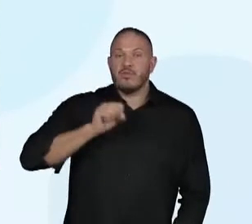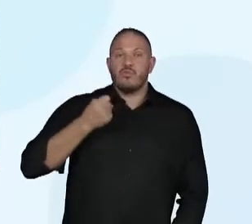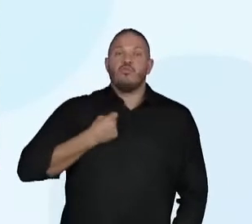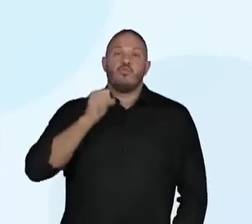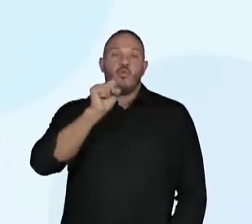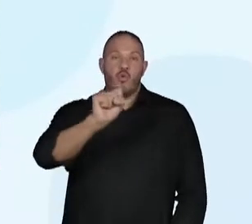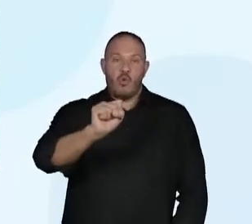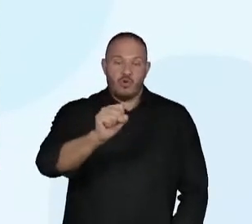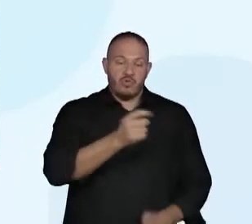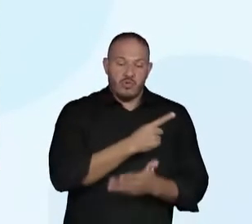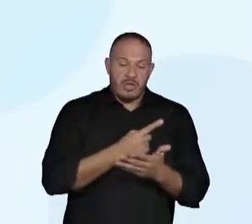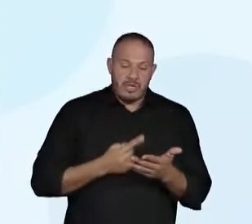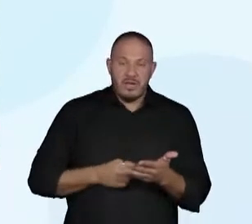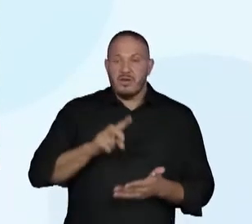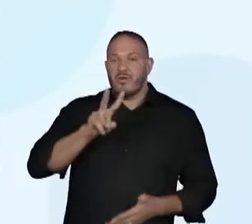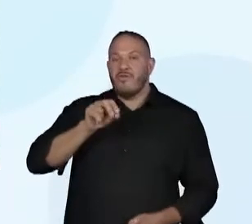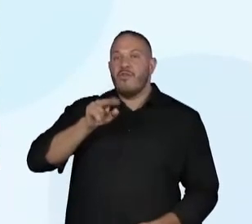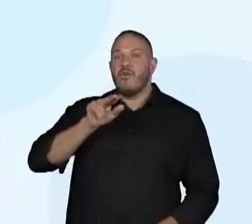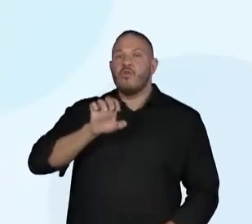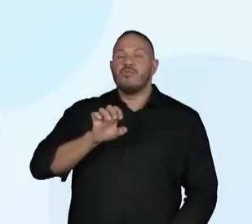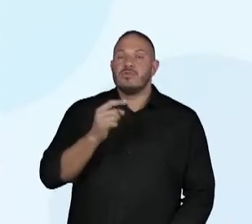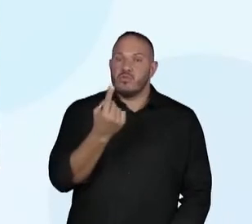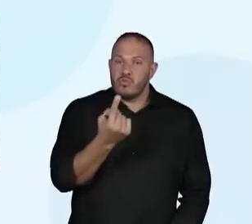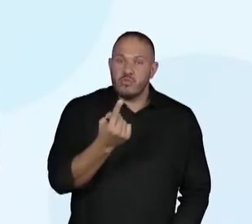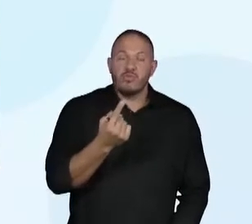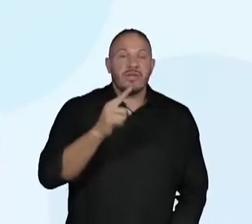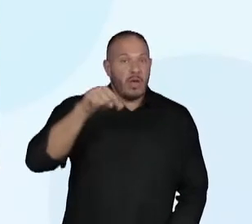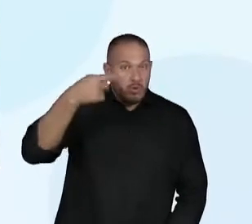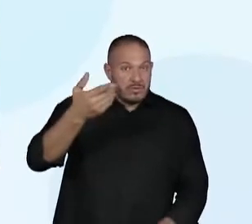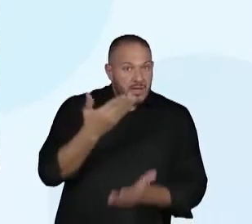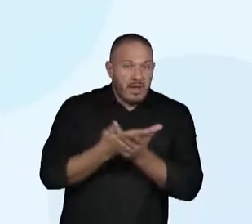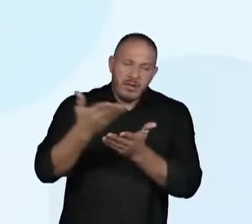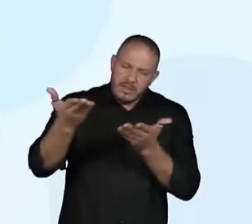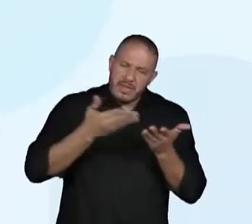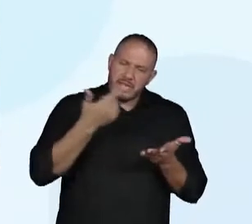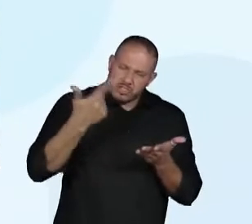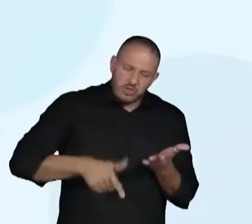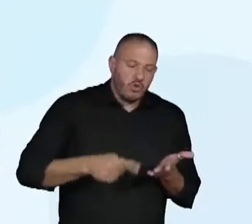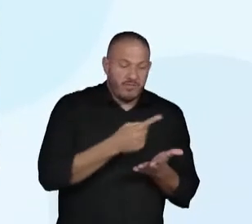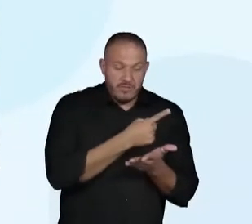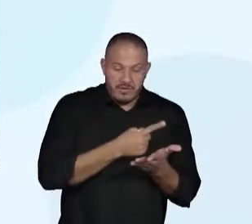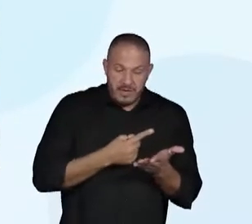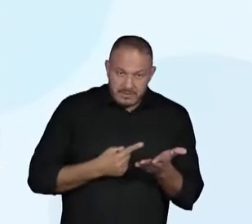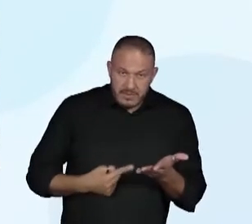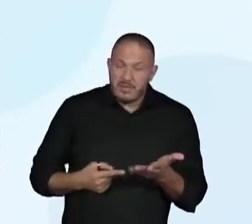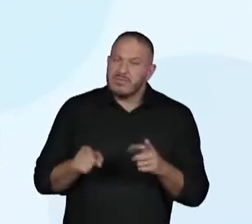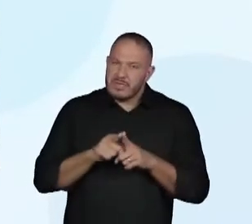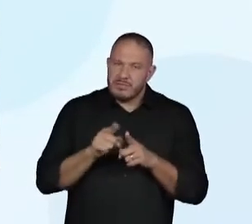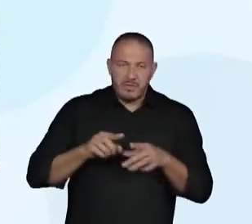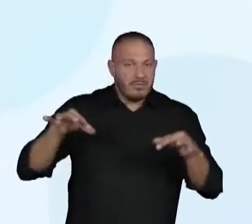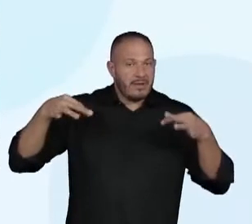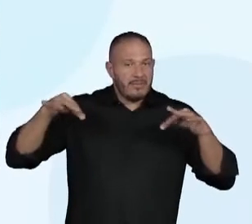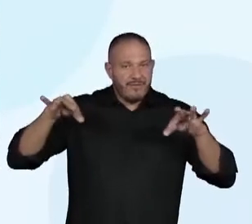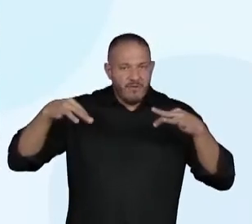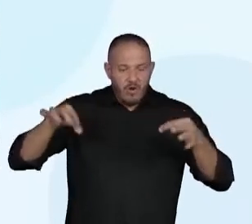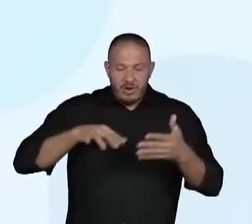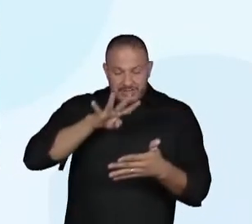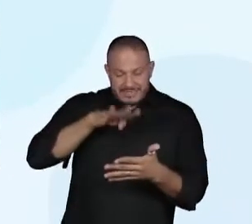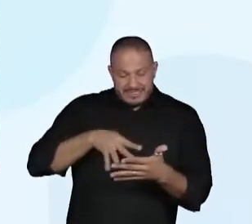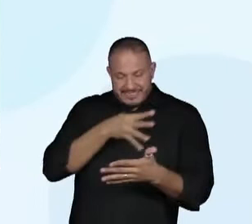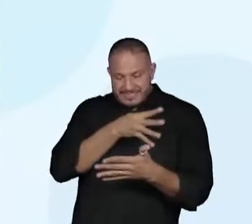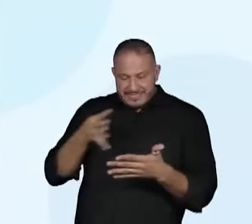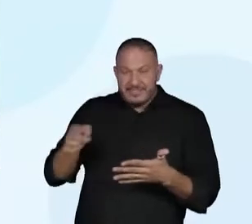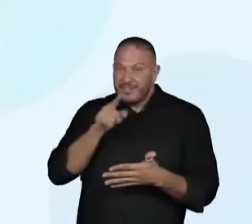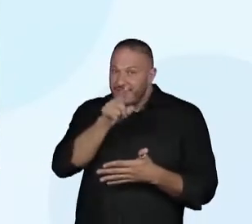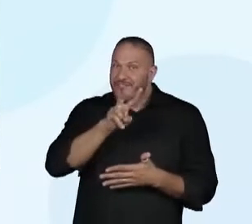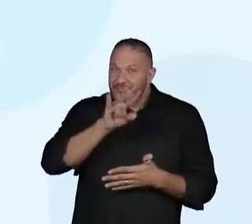caderno do volume 1. Na próxima aula, traga novamente o caderno volume 1 aí e uma folha de papel quadriculado, porque